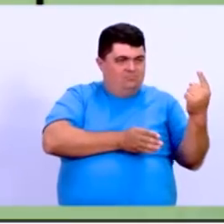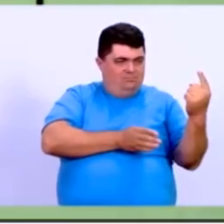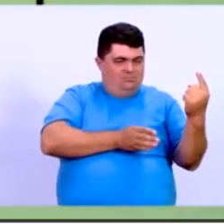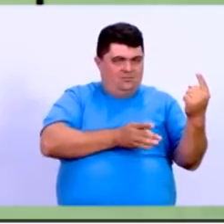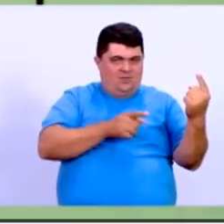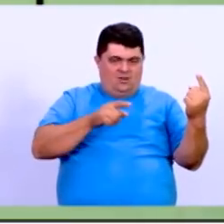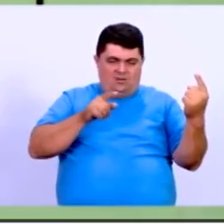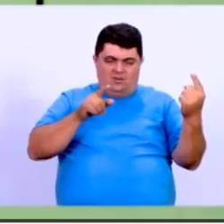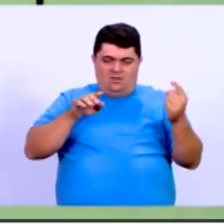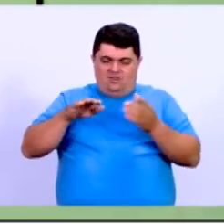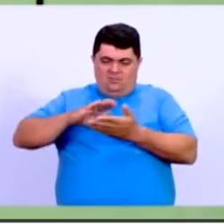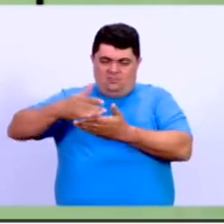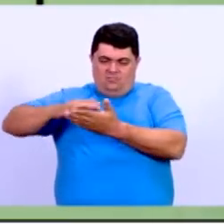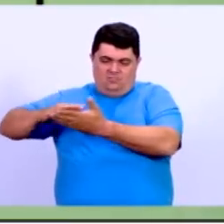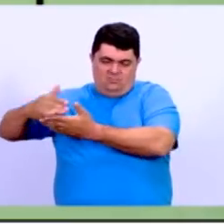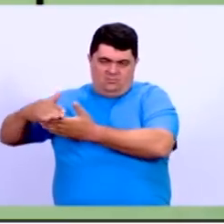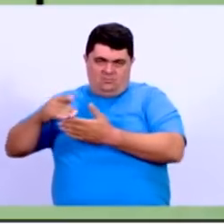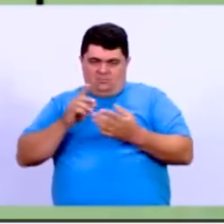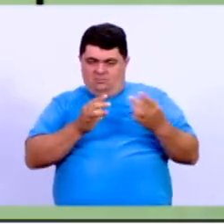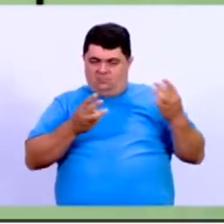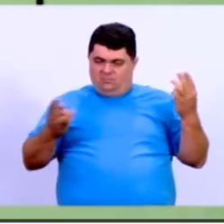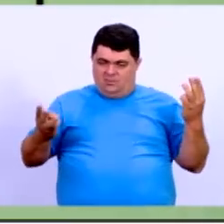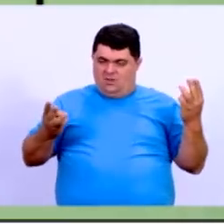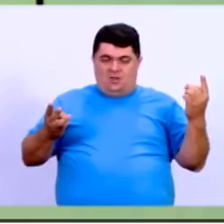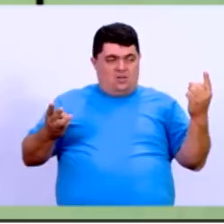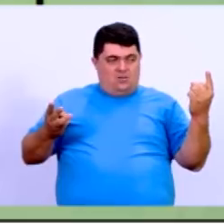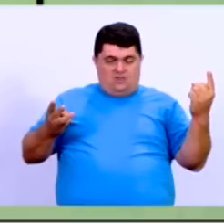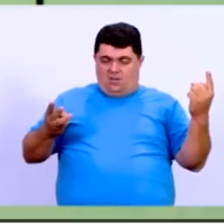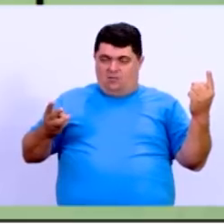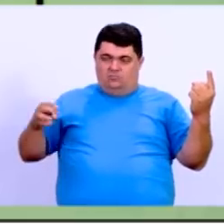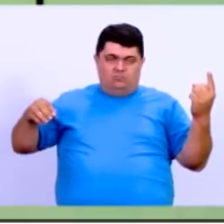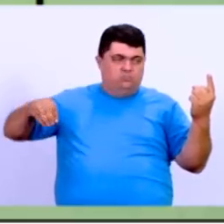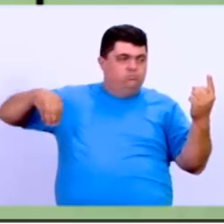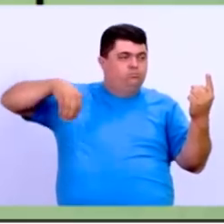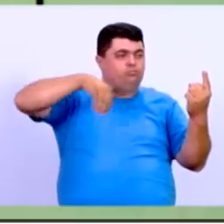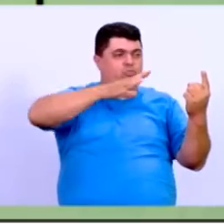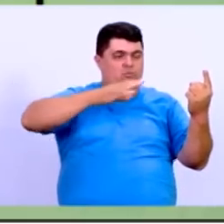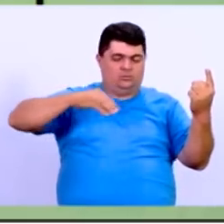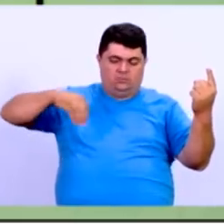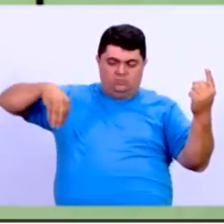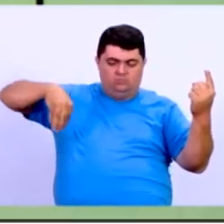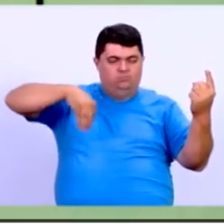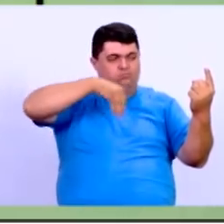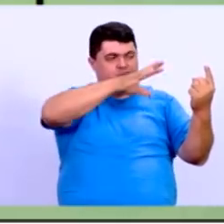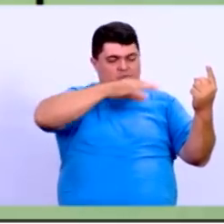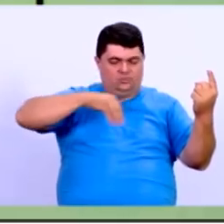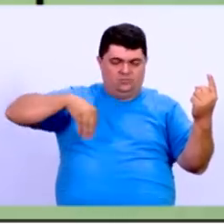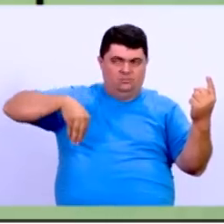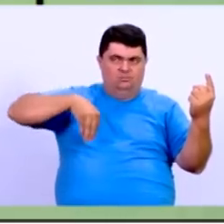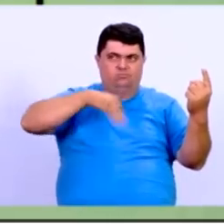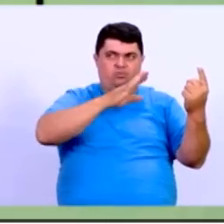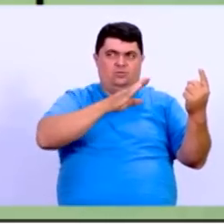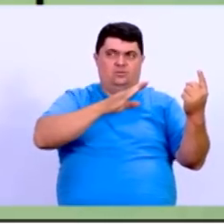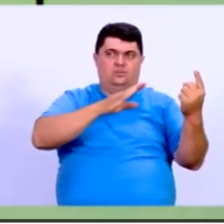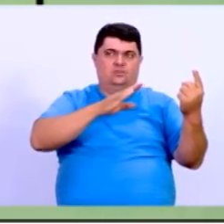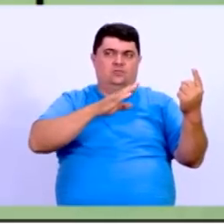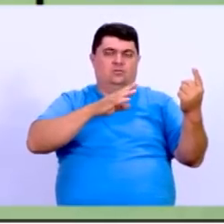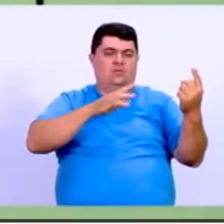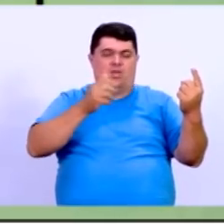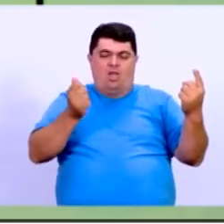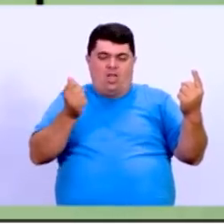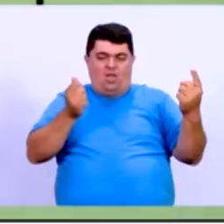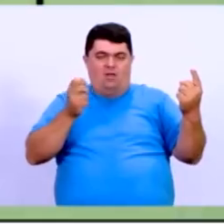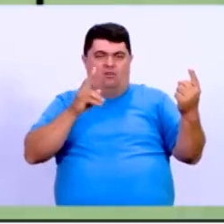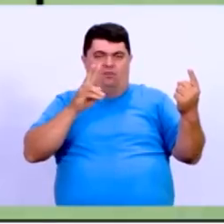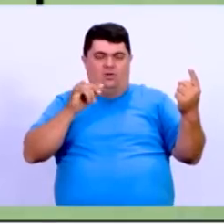vamos colocar aqui, por exemplo, a máquina A. Ah, professor, a máquina A quer imprimir. Então, ela vai mandar essa informação para onde? Vai mandar a informação lá para o servidor de